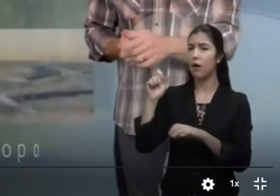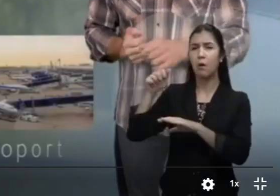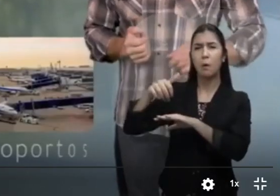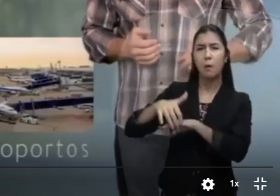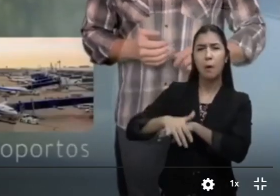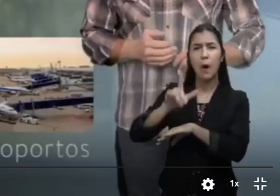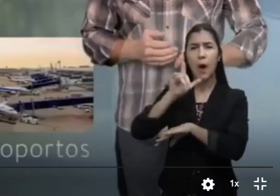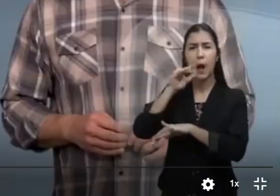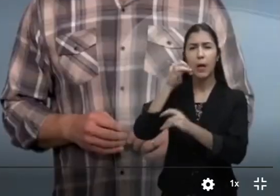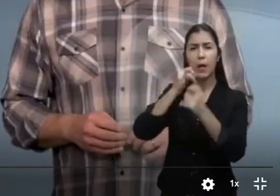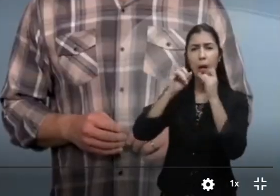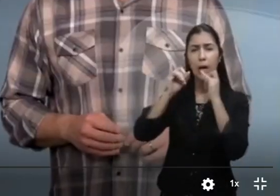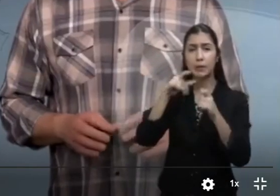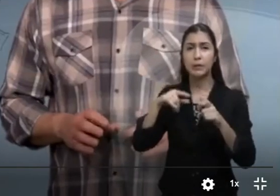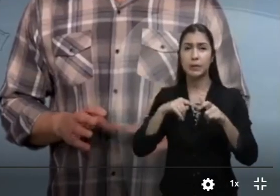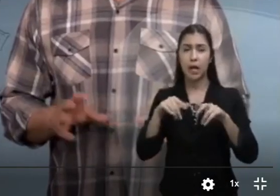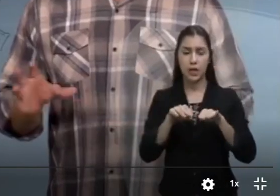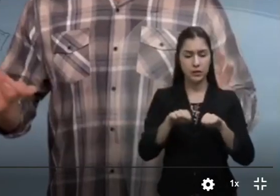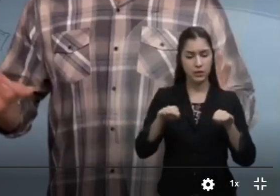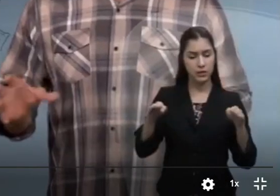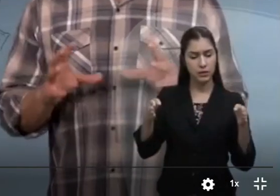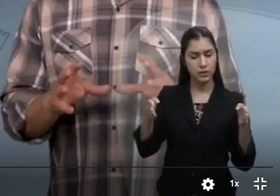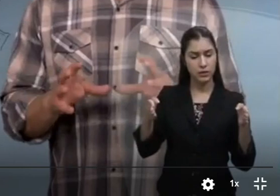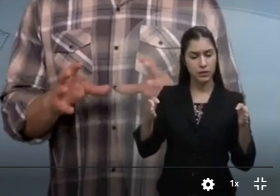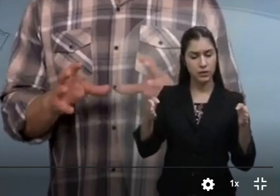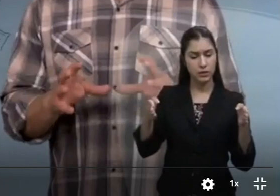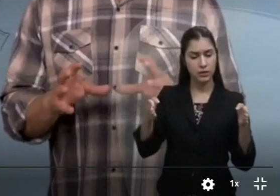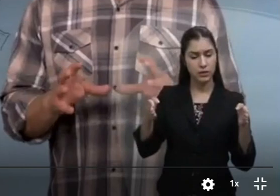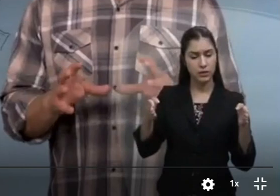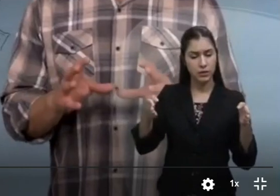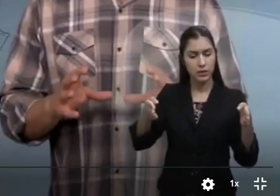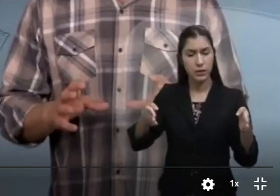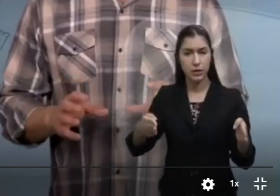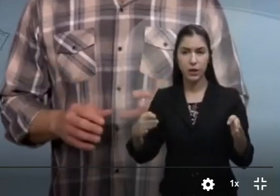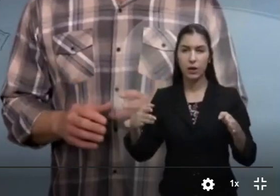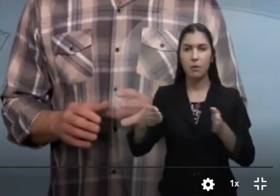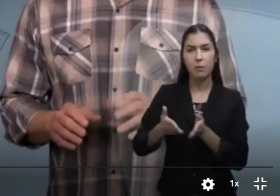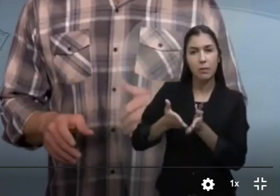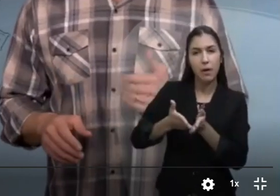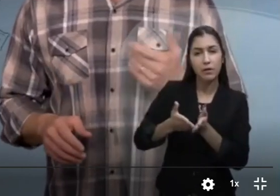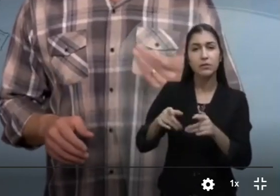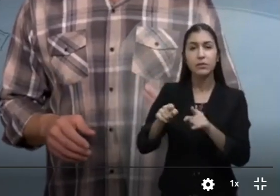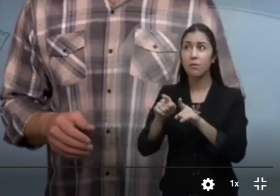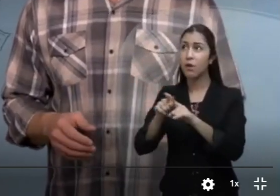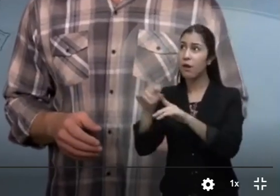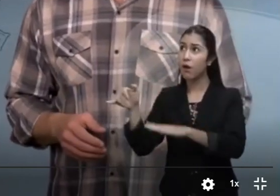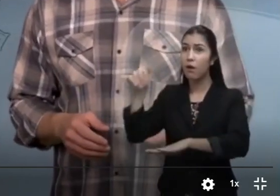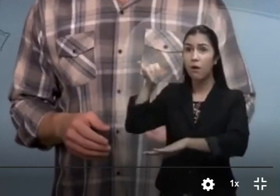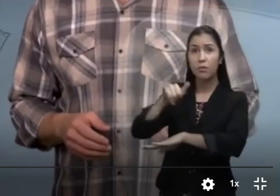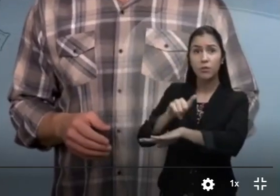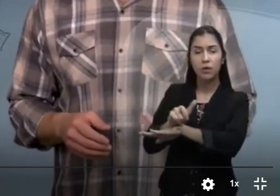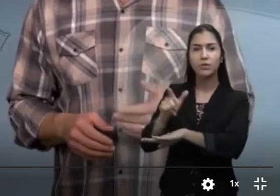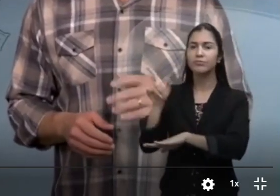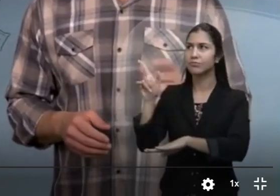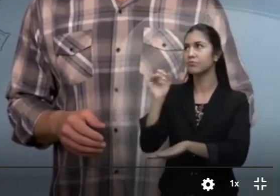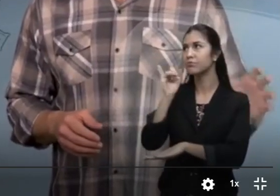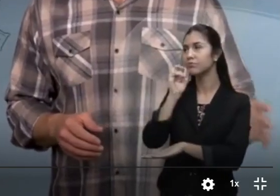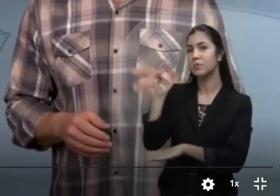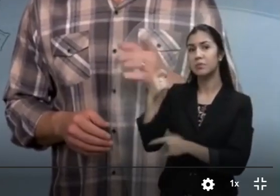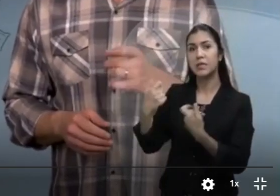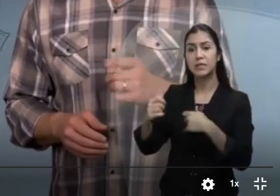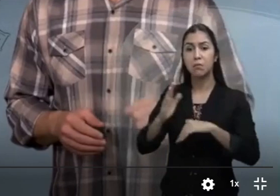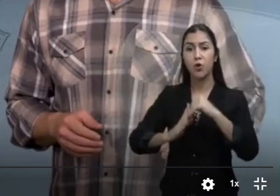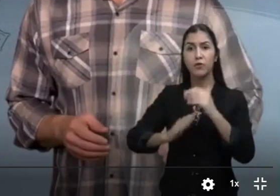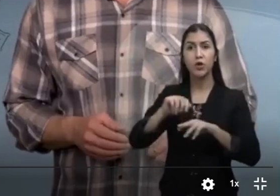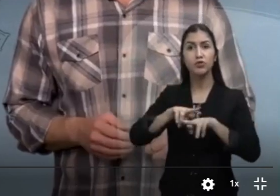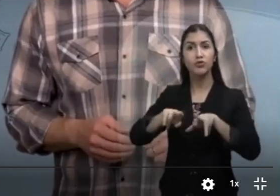portos e aeroportos. A construção de uma hidrelétrica, por exemplo, envolve muitos fatores e profissionais de diferentes